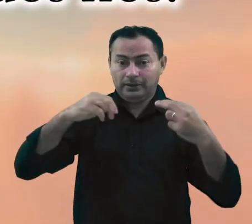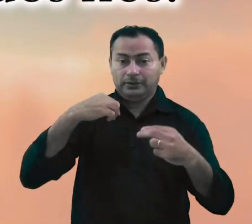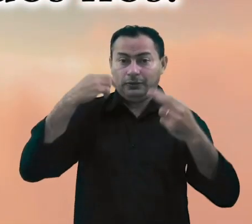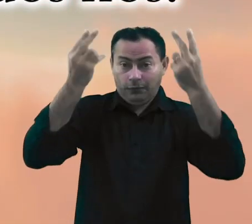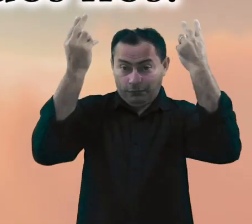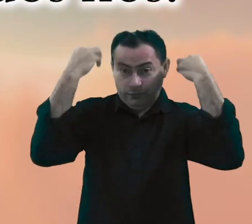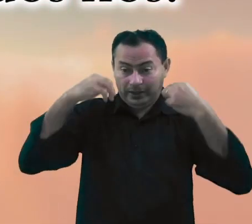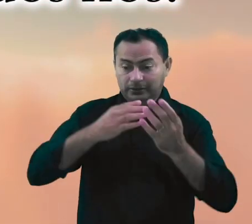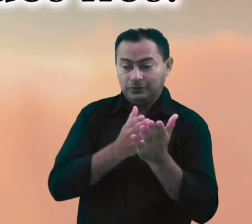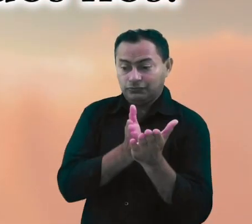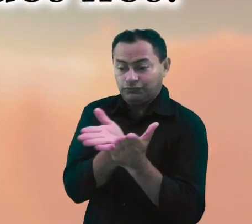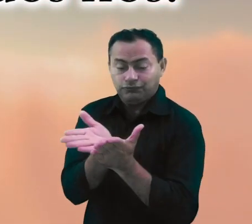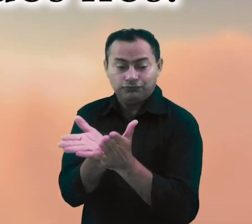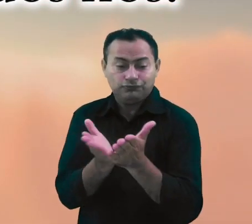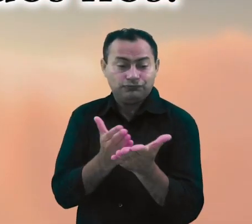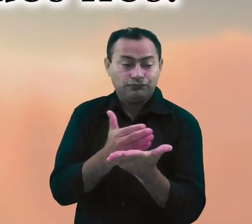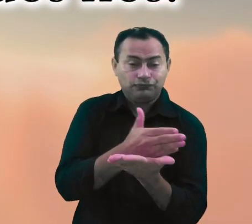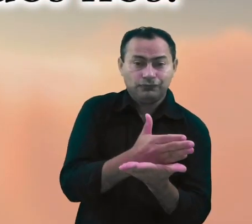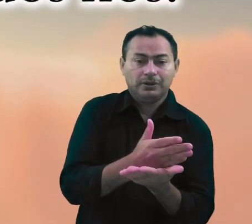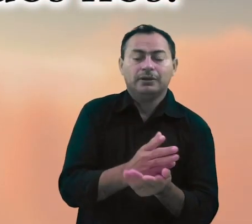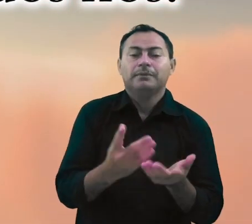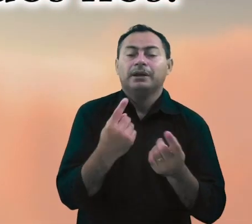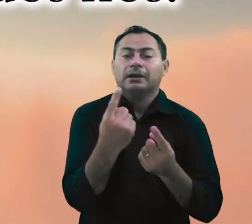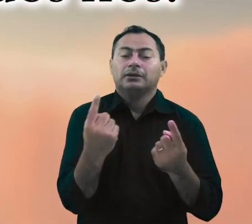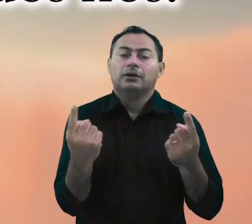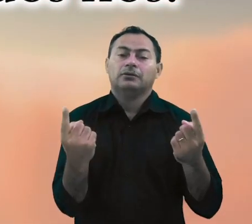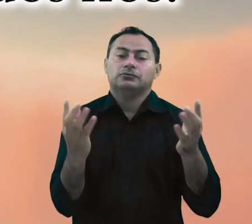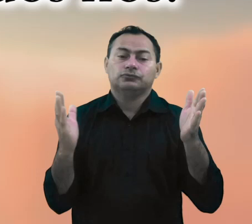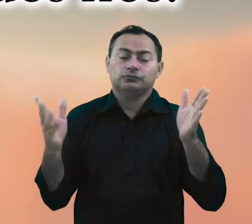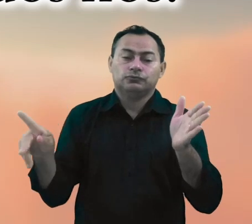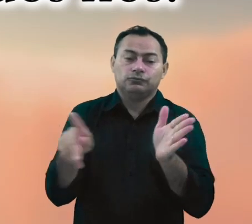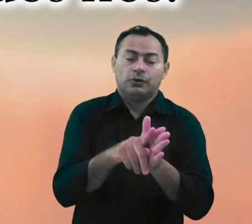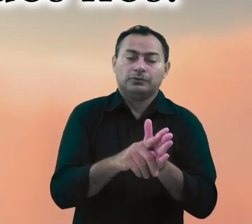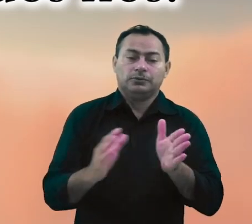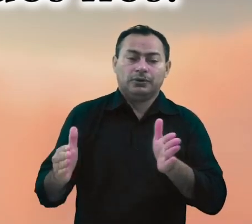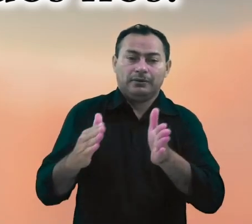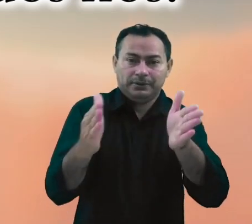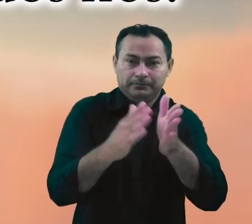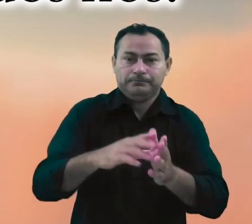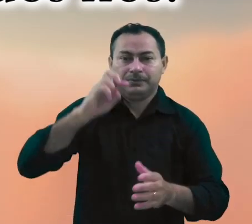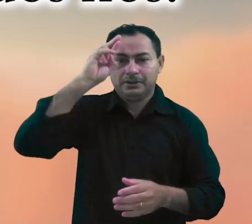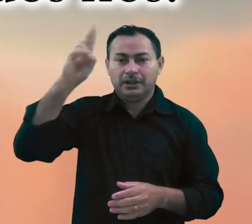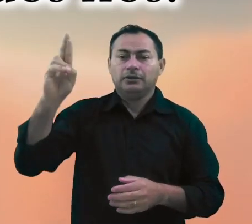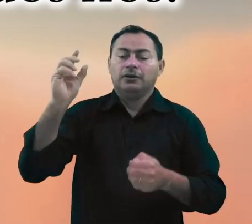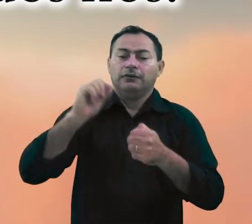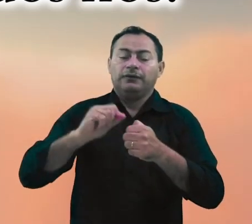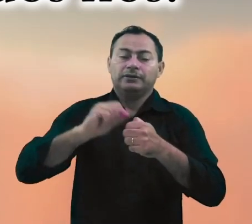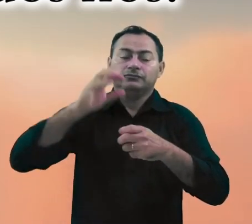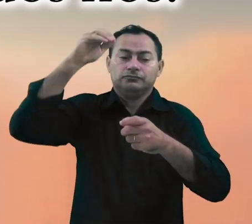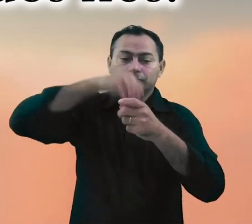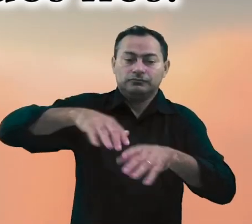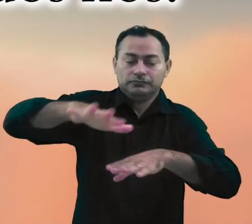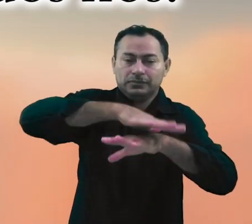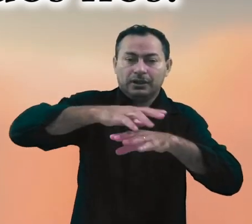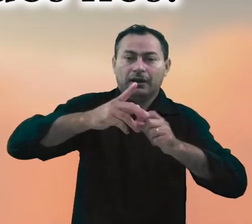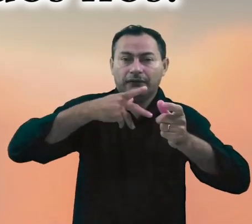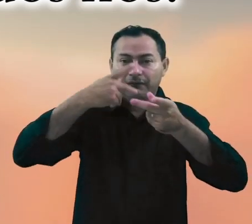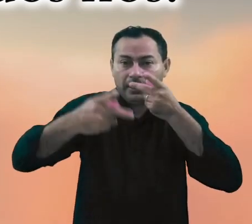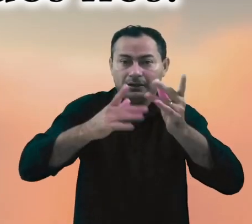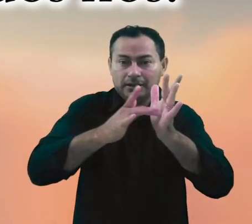nos desviamos. Cada um de nós se voltou para o seu próprio caminho. E o Senhor fez cair sobre